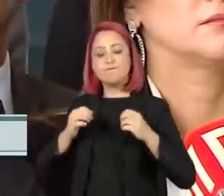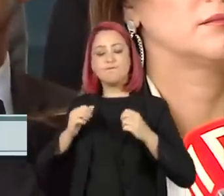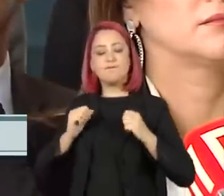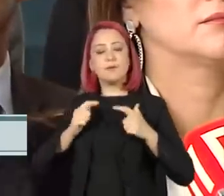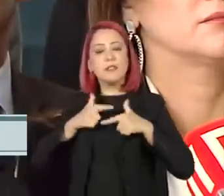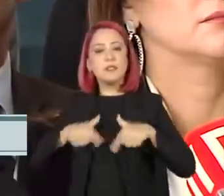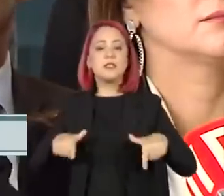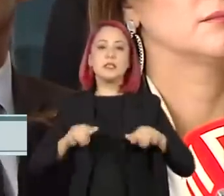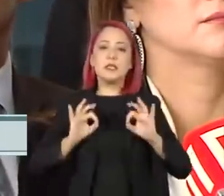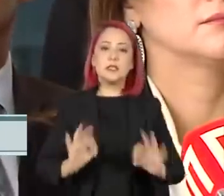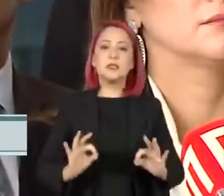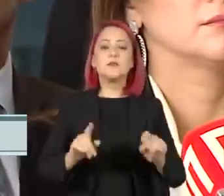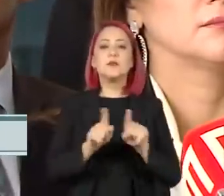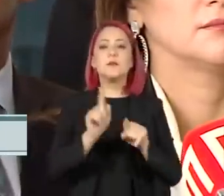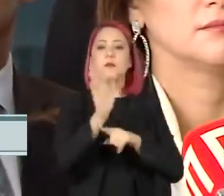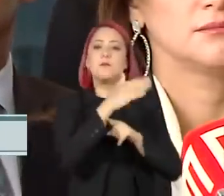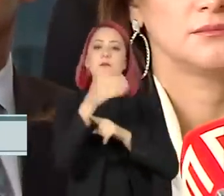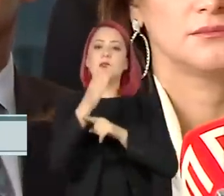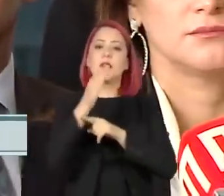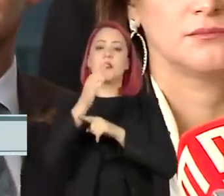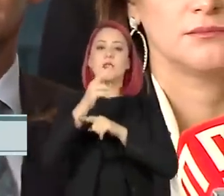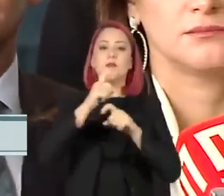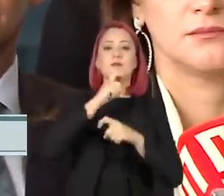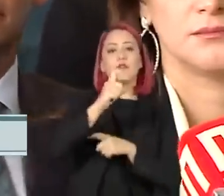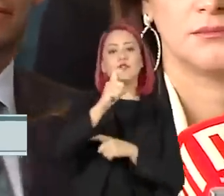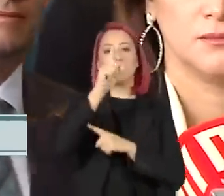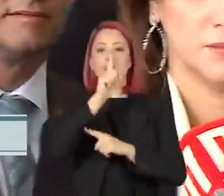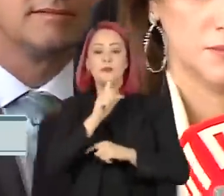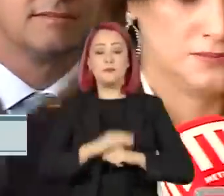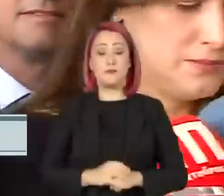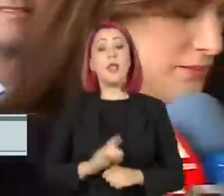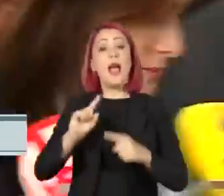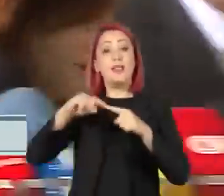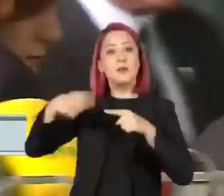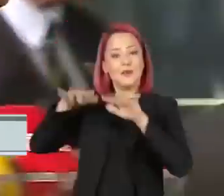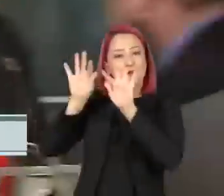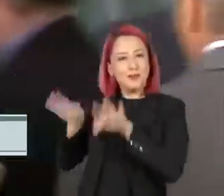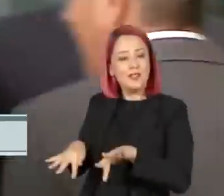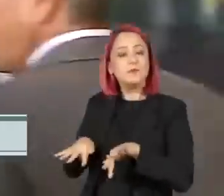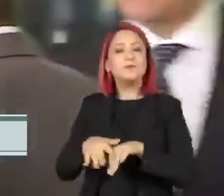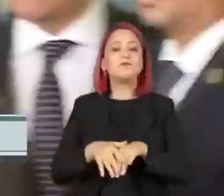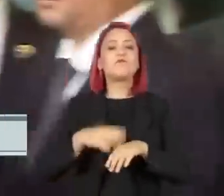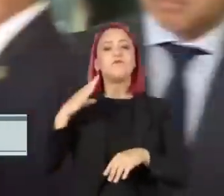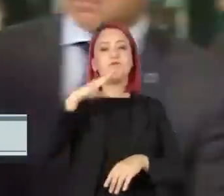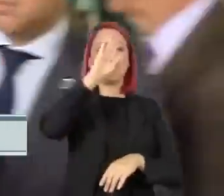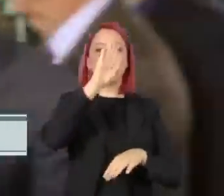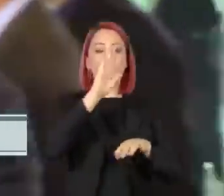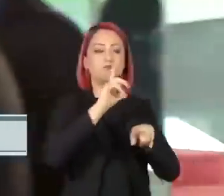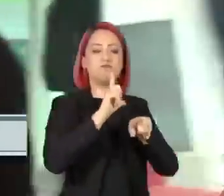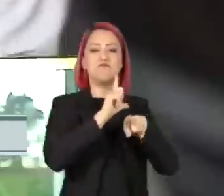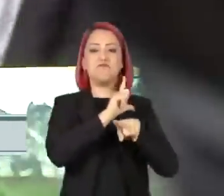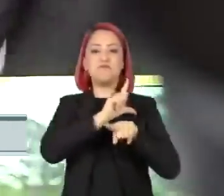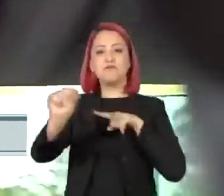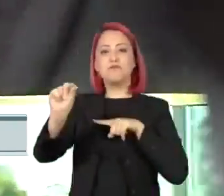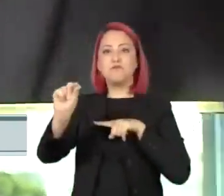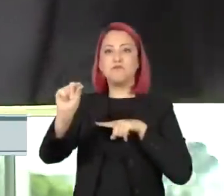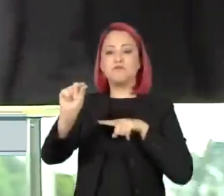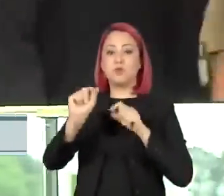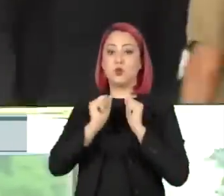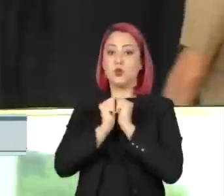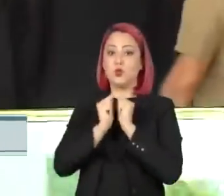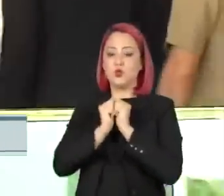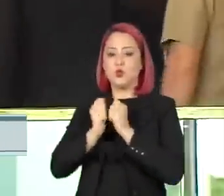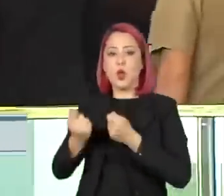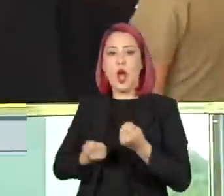verde e amarela da nossa bandeira. Muito obrigado. Depois do pronunciamento, Bolsonaro deixou o palácio acompanhado